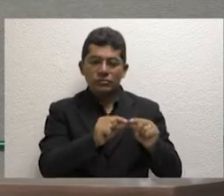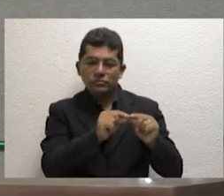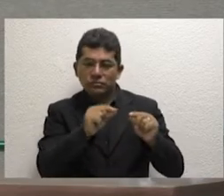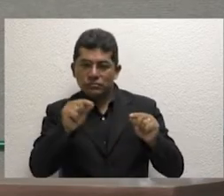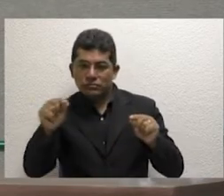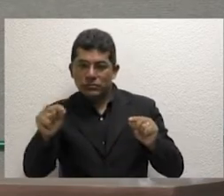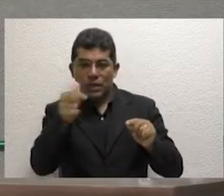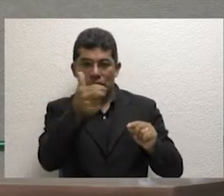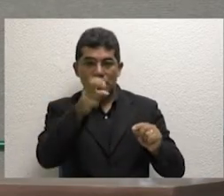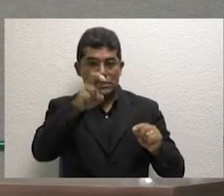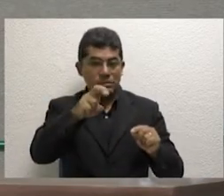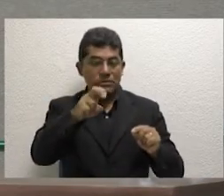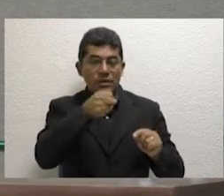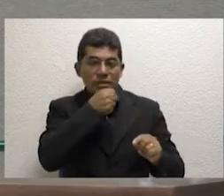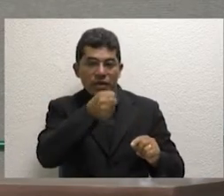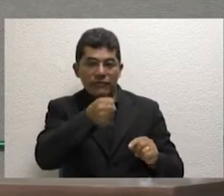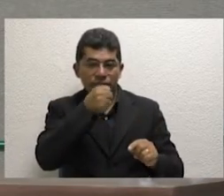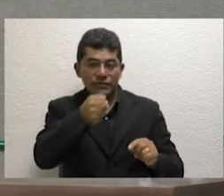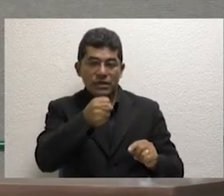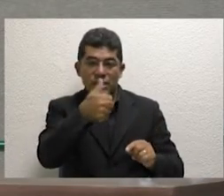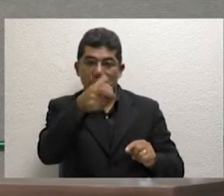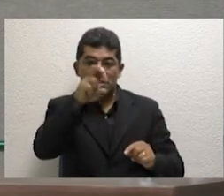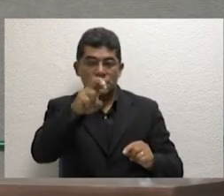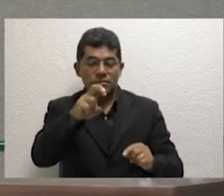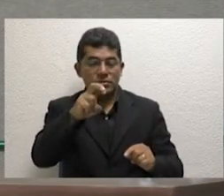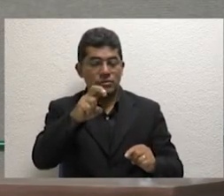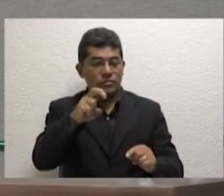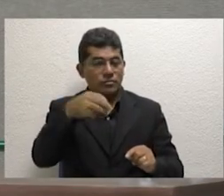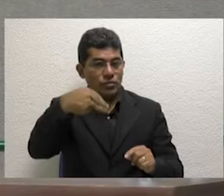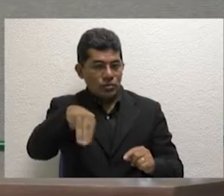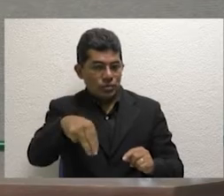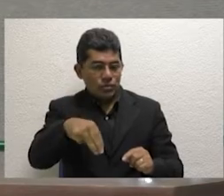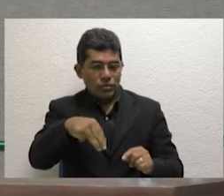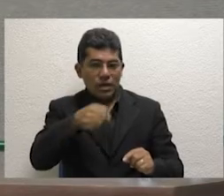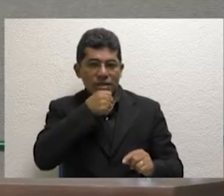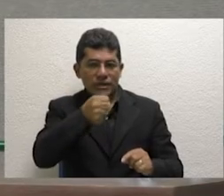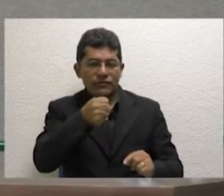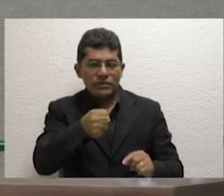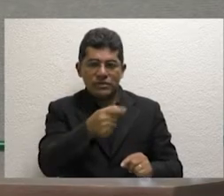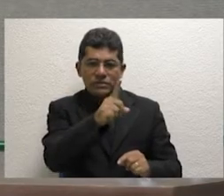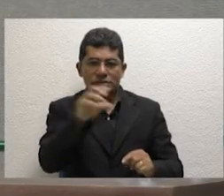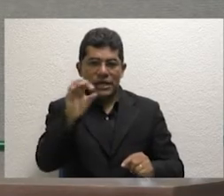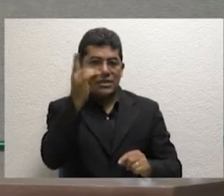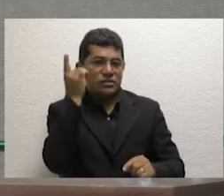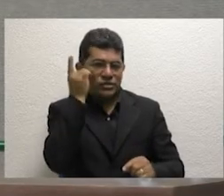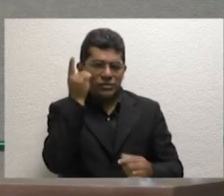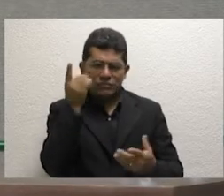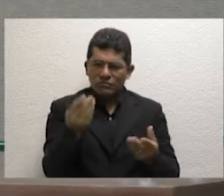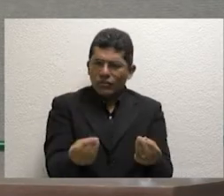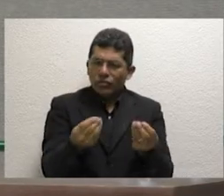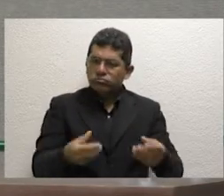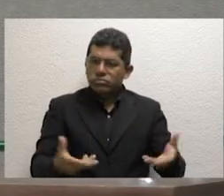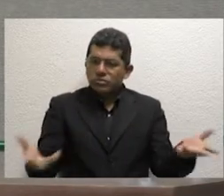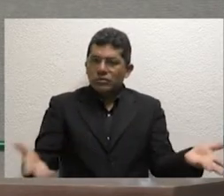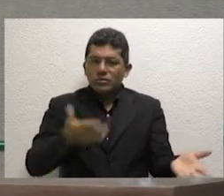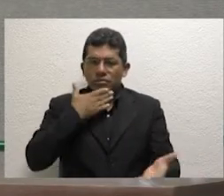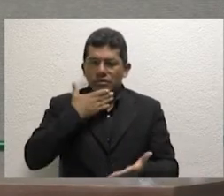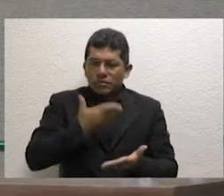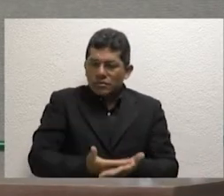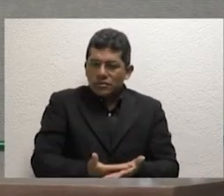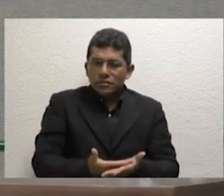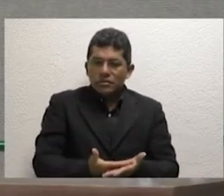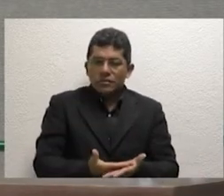dias, tá? 15 minutos, deputado Abidala. O que mais me estrarece é que eu queria ver